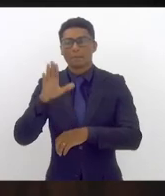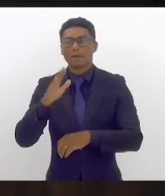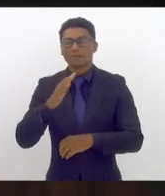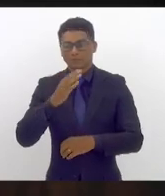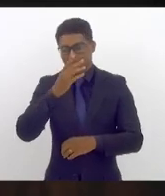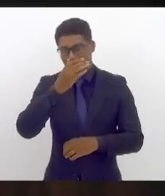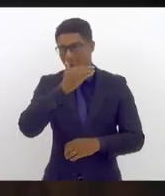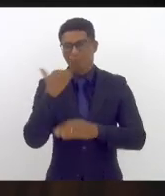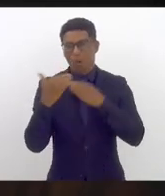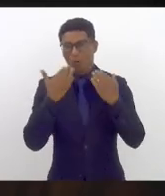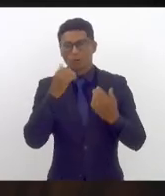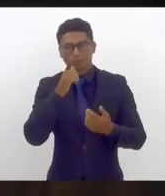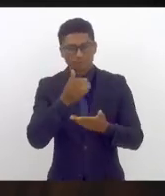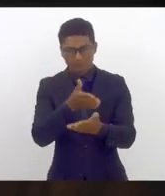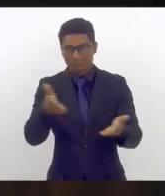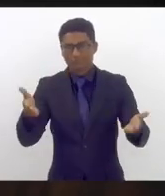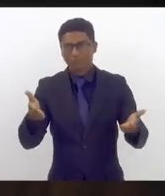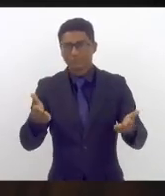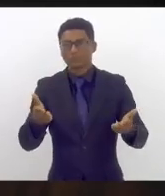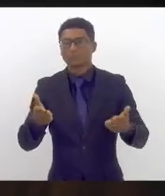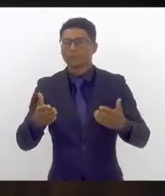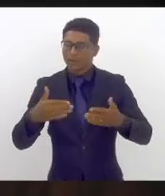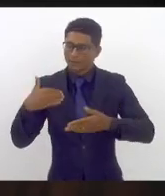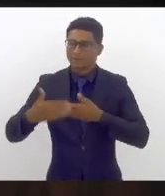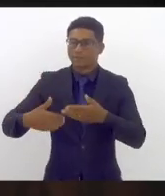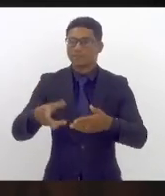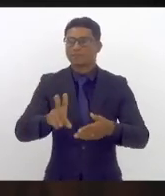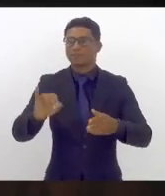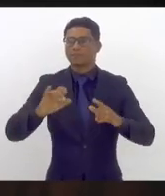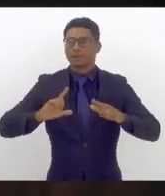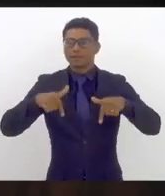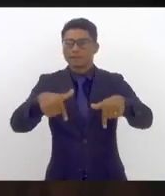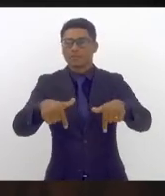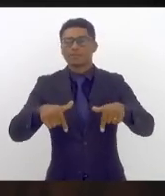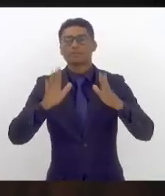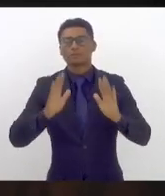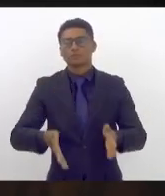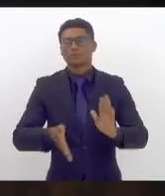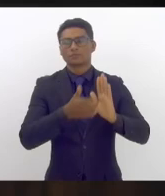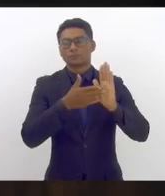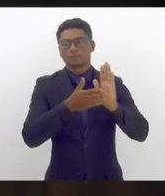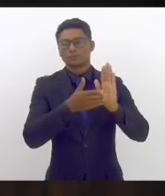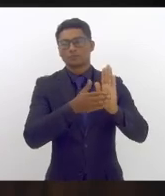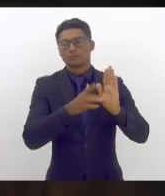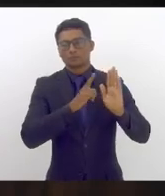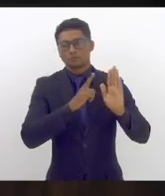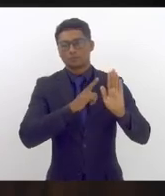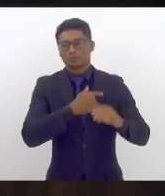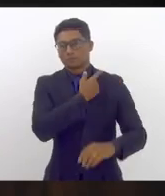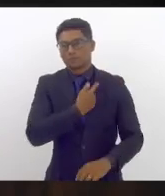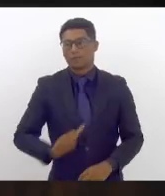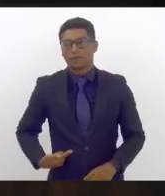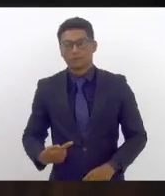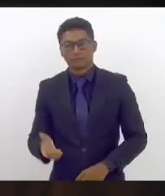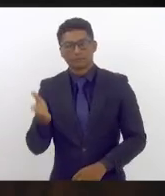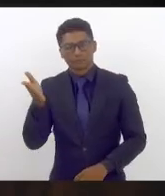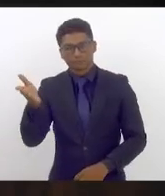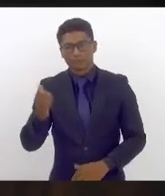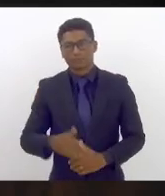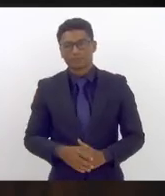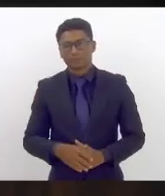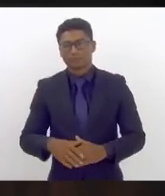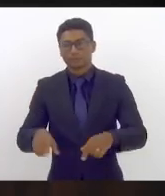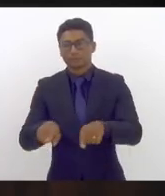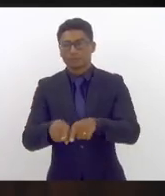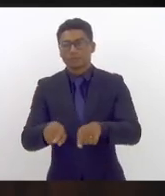e vamos avançar tem diversas ações aí já proposta pelo nosso Governador Cláudio com a ajuda da primeira